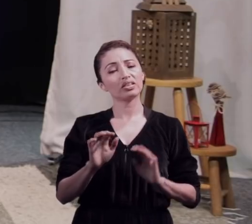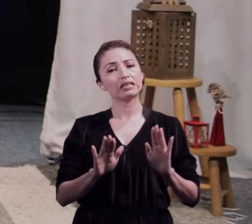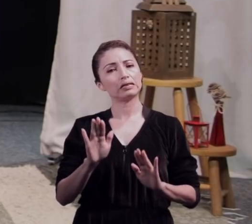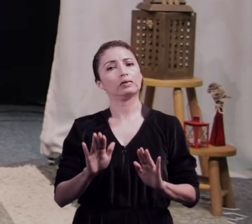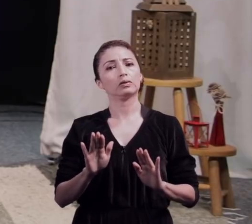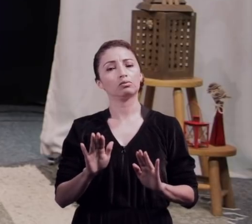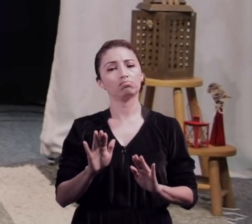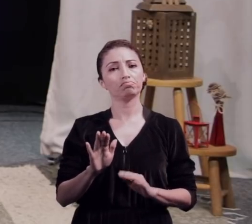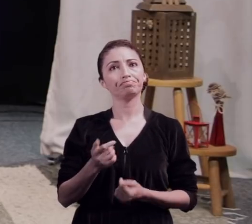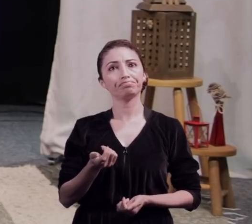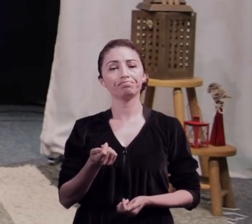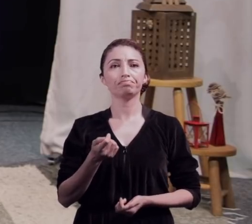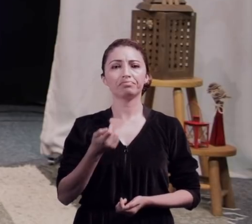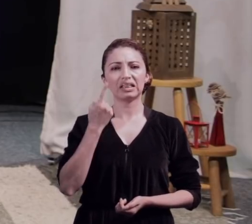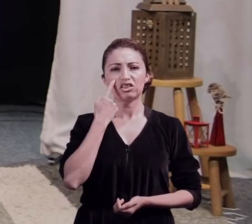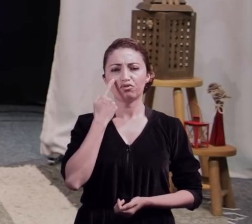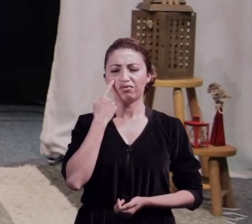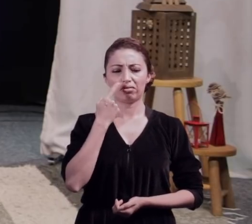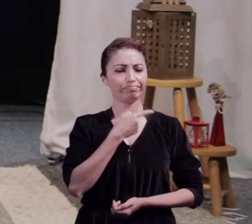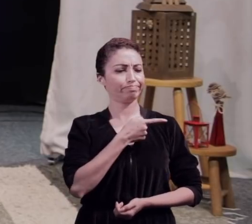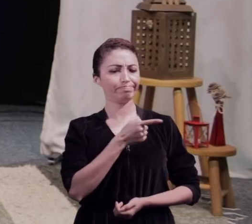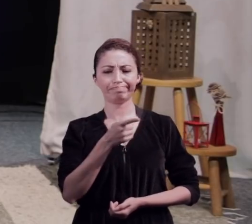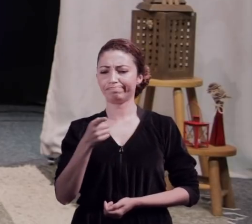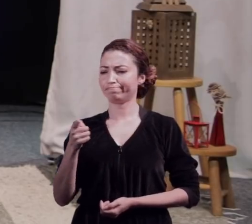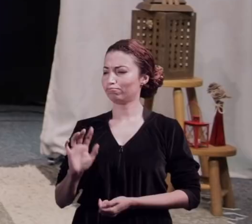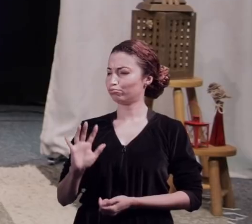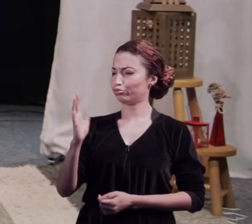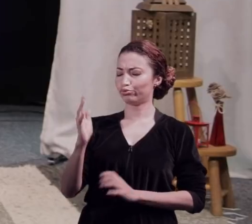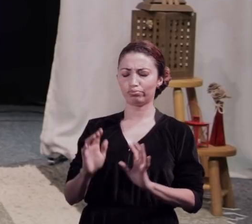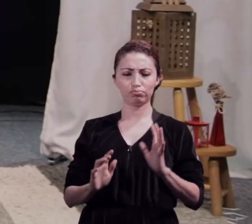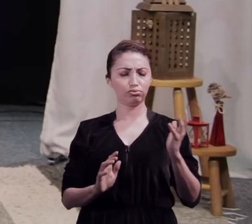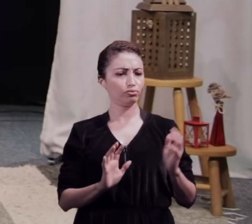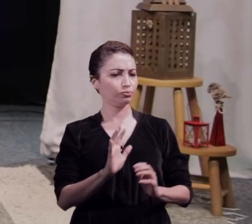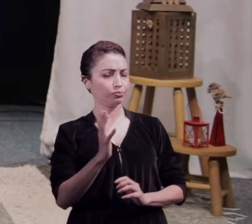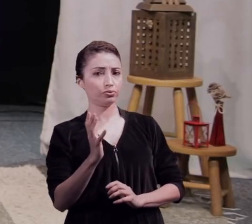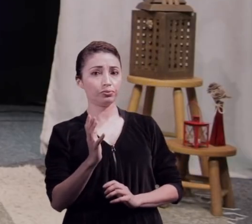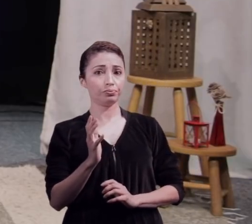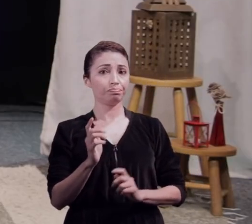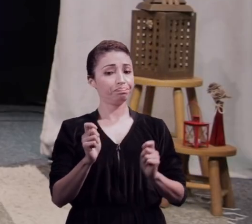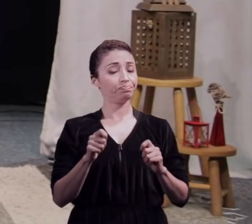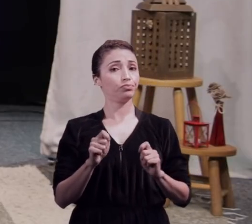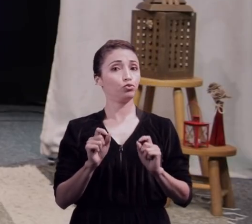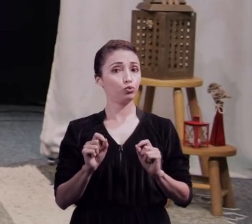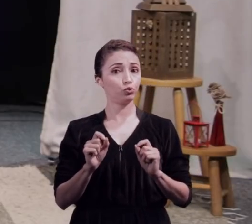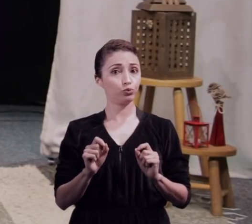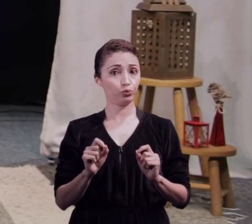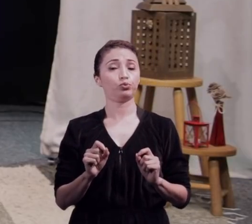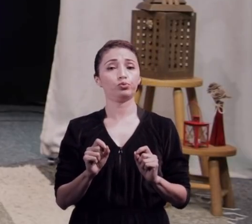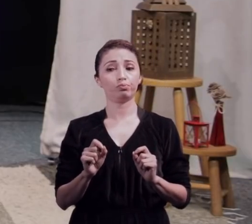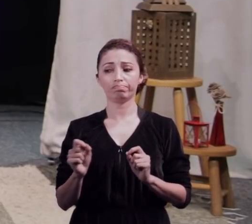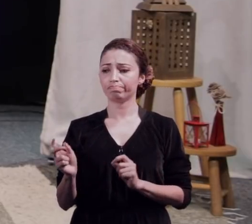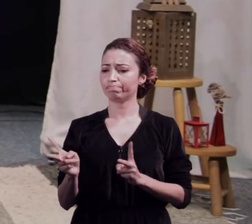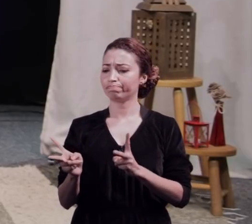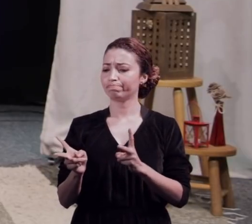paramos e olhamos as circunstâncias à nossa volta, não é difícil percebermos os momentos